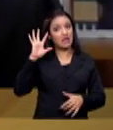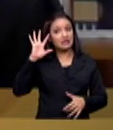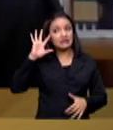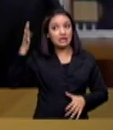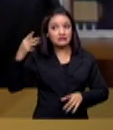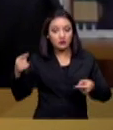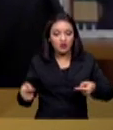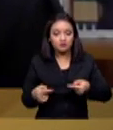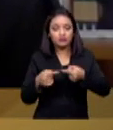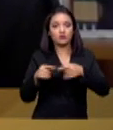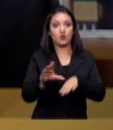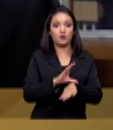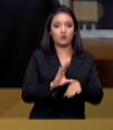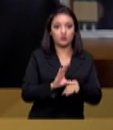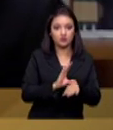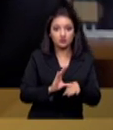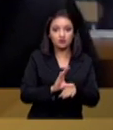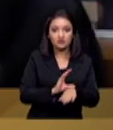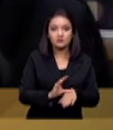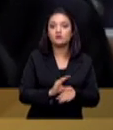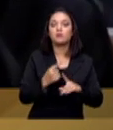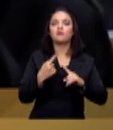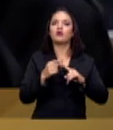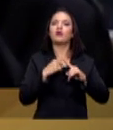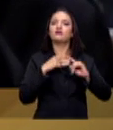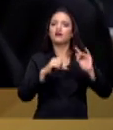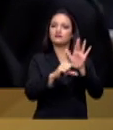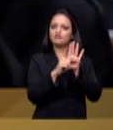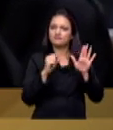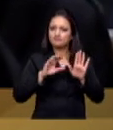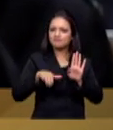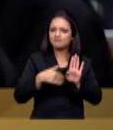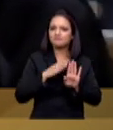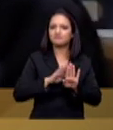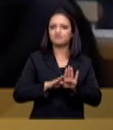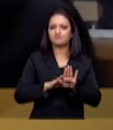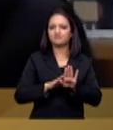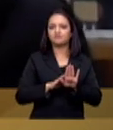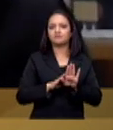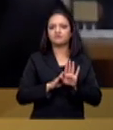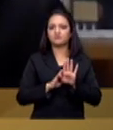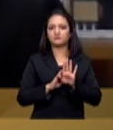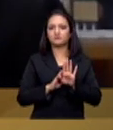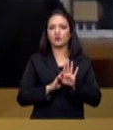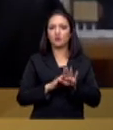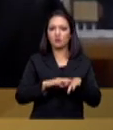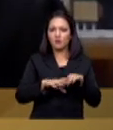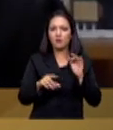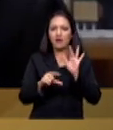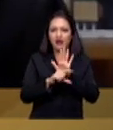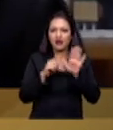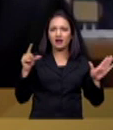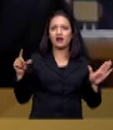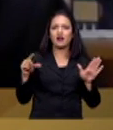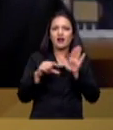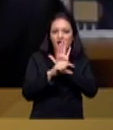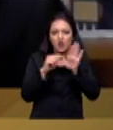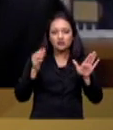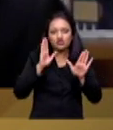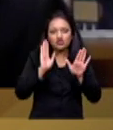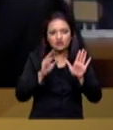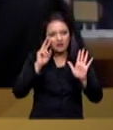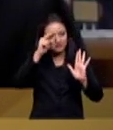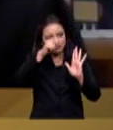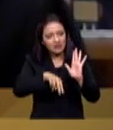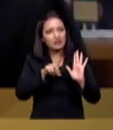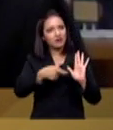ler uma cláusula implícita. Eu falei oculta anteriormente, presidente, mas implícita é uma palavra melhor. A